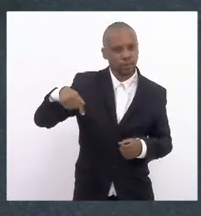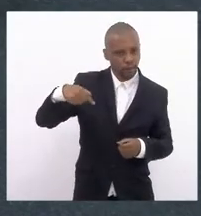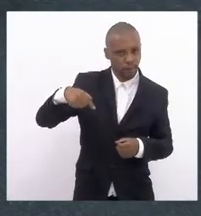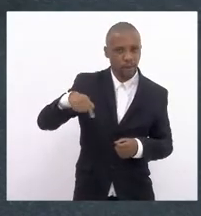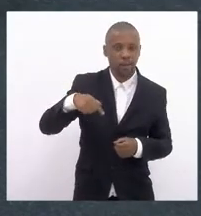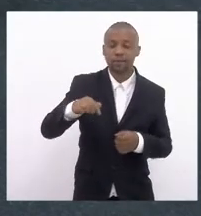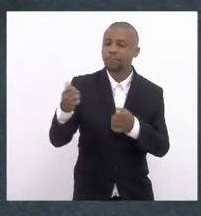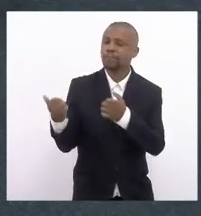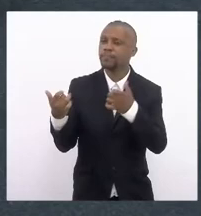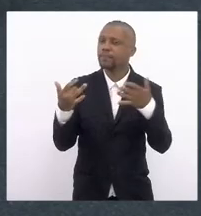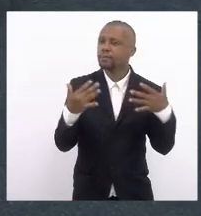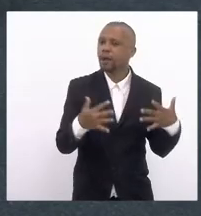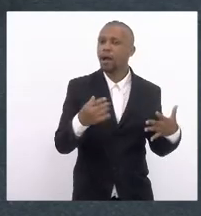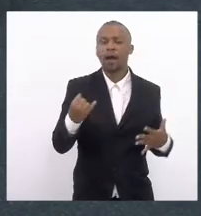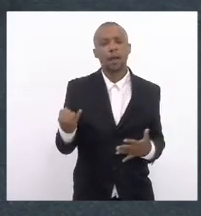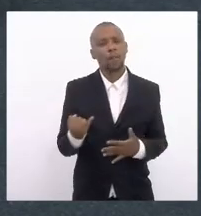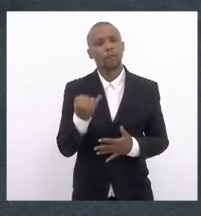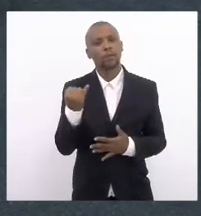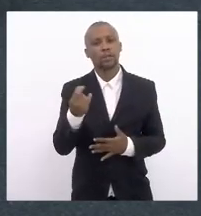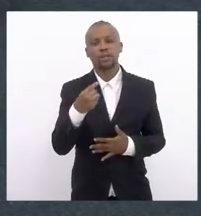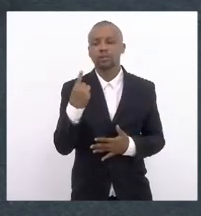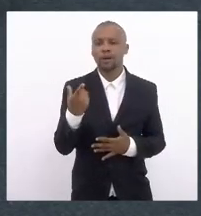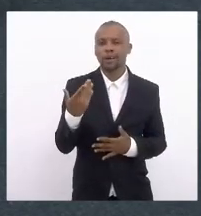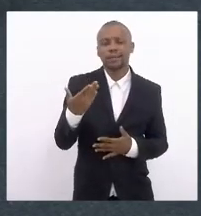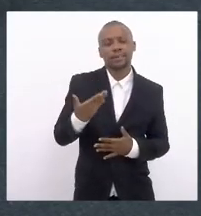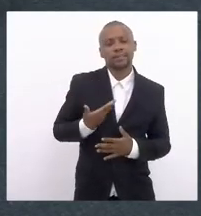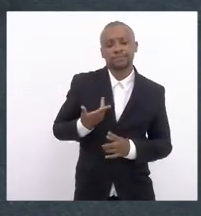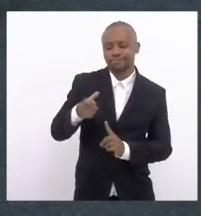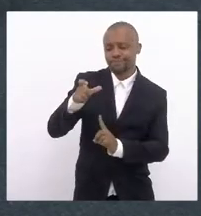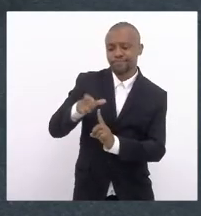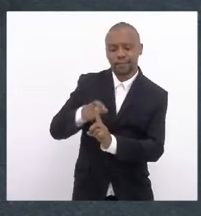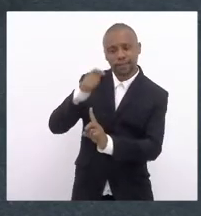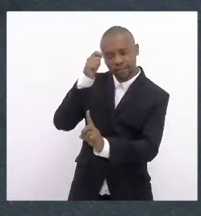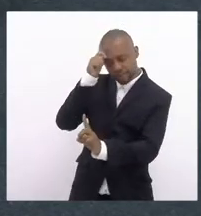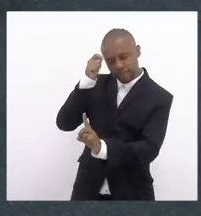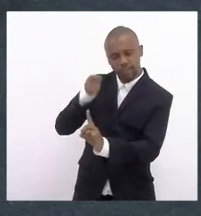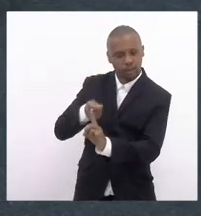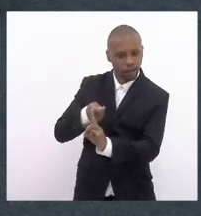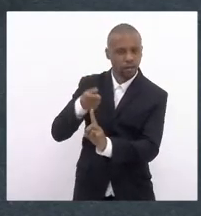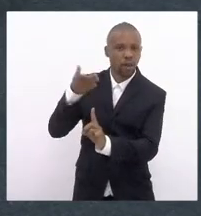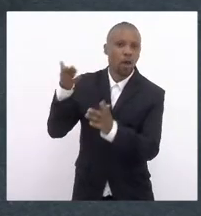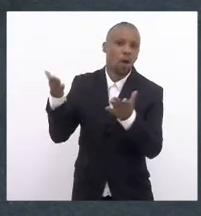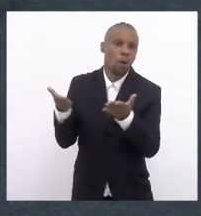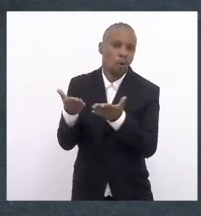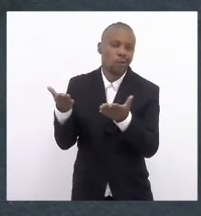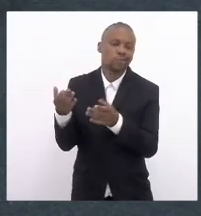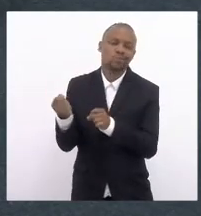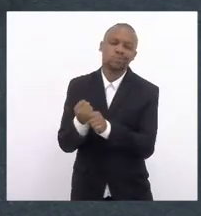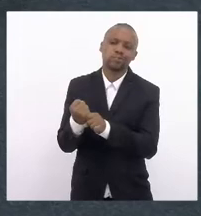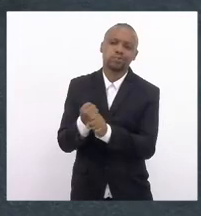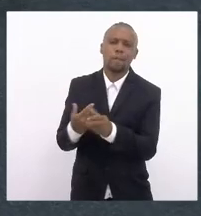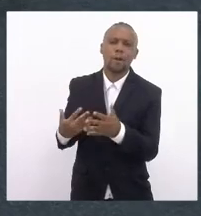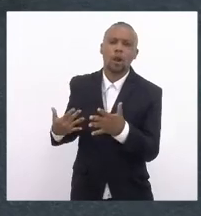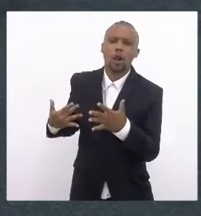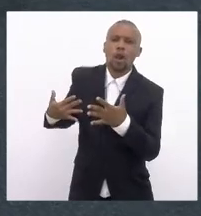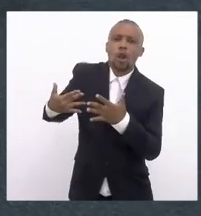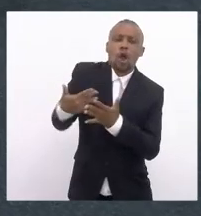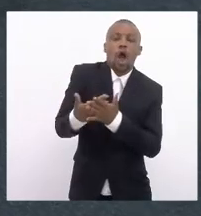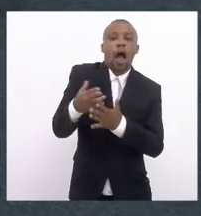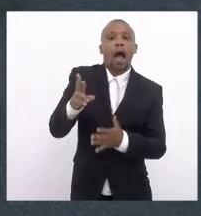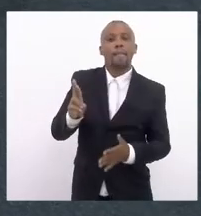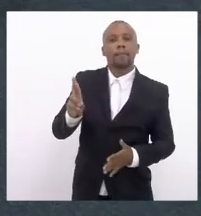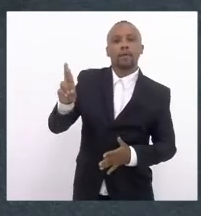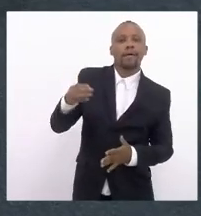da nossa querida que está sendo homenageada hoje. Ela foi, durante muito tempo, a representação viva